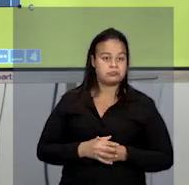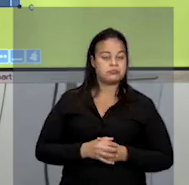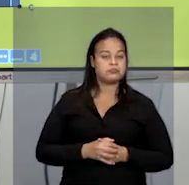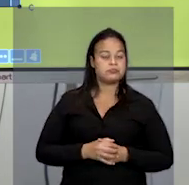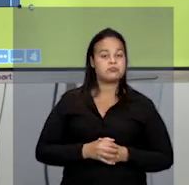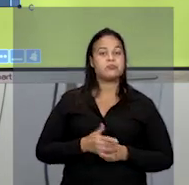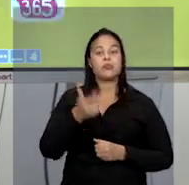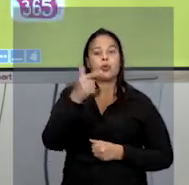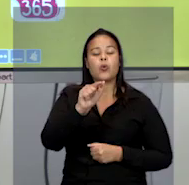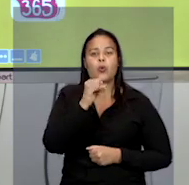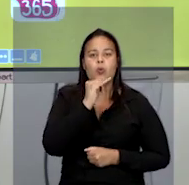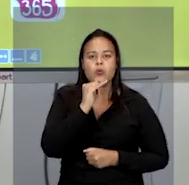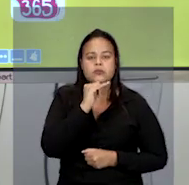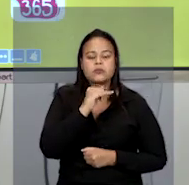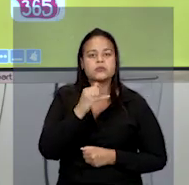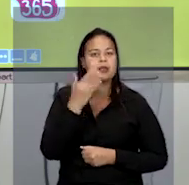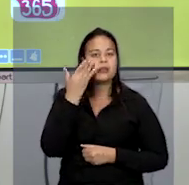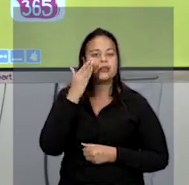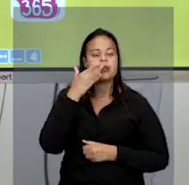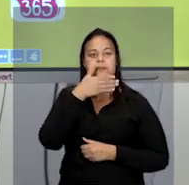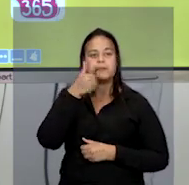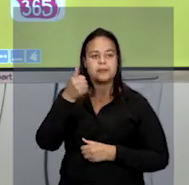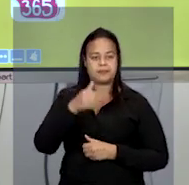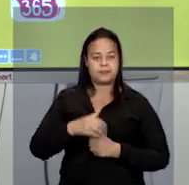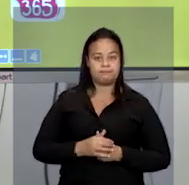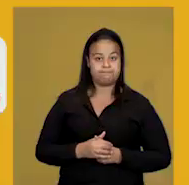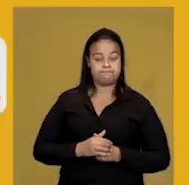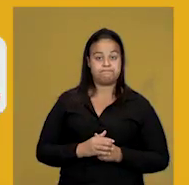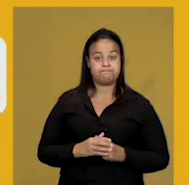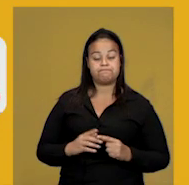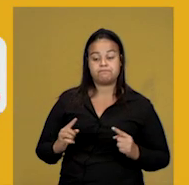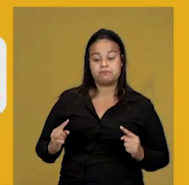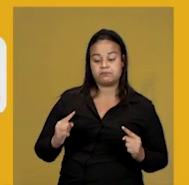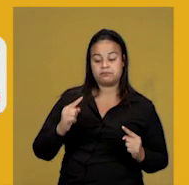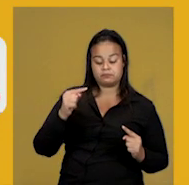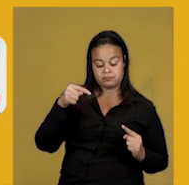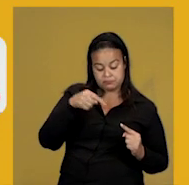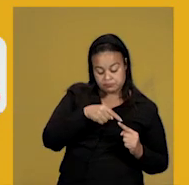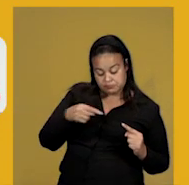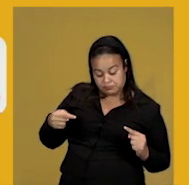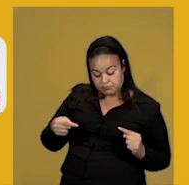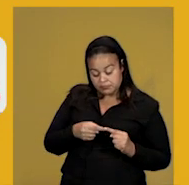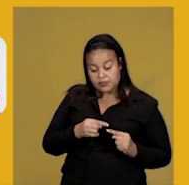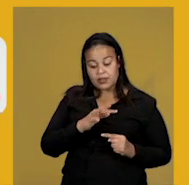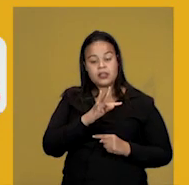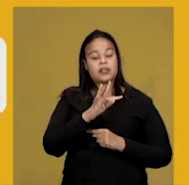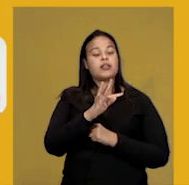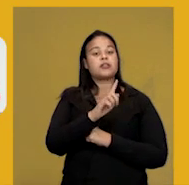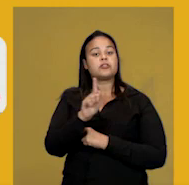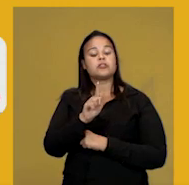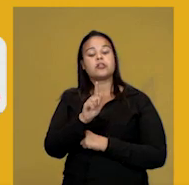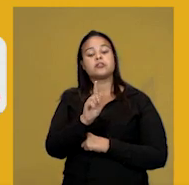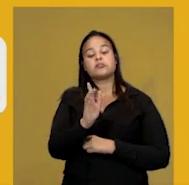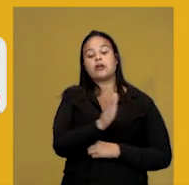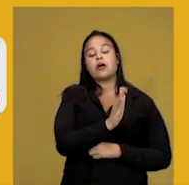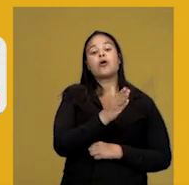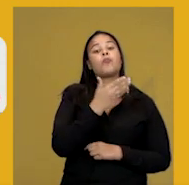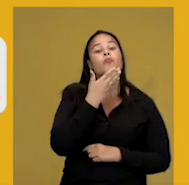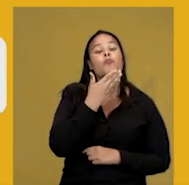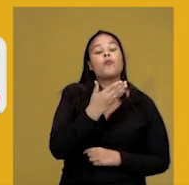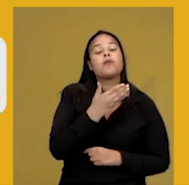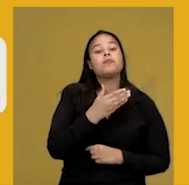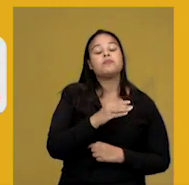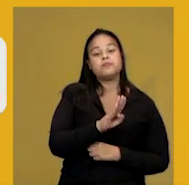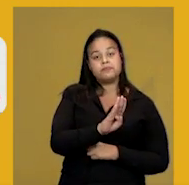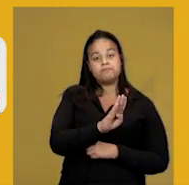mais um exemplo, para você entender melhor. Então, tem um triângulo que possui um valor de tangente de um dos seus ângulos agudos